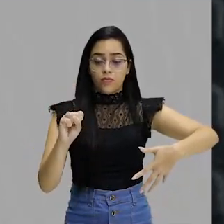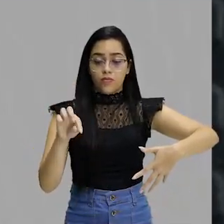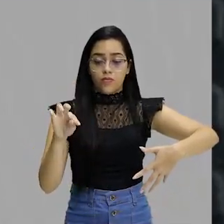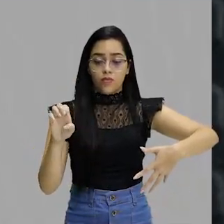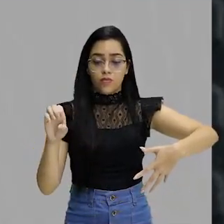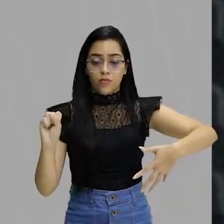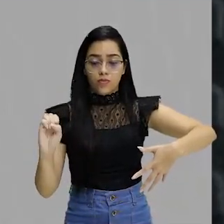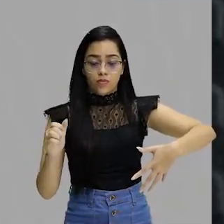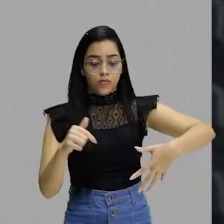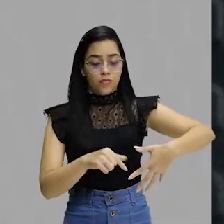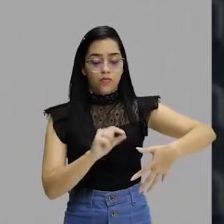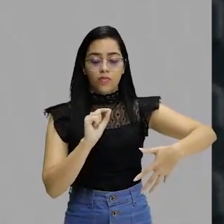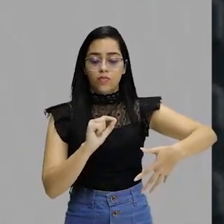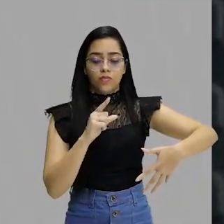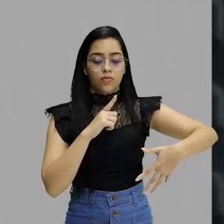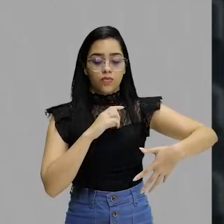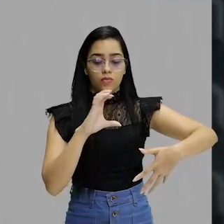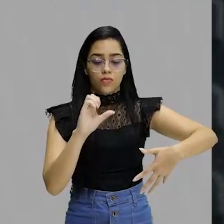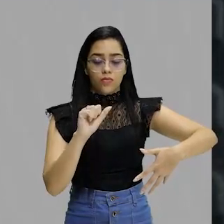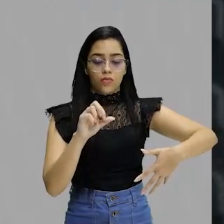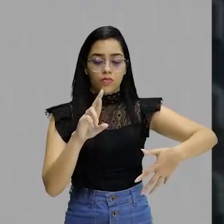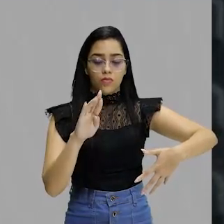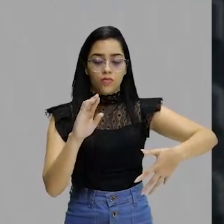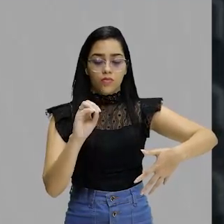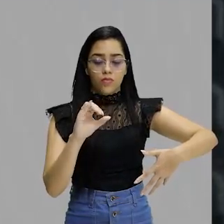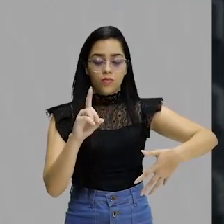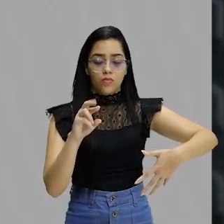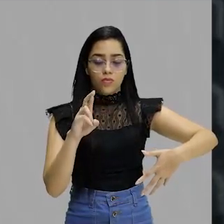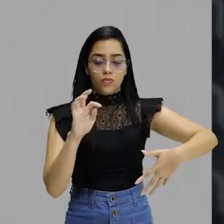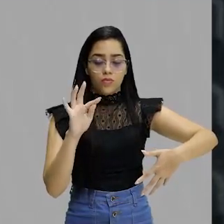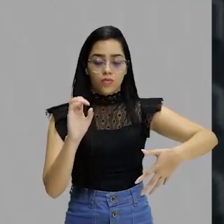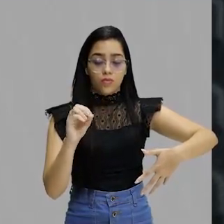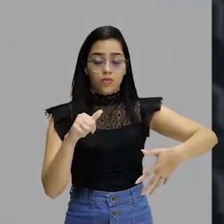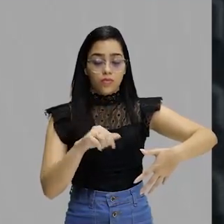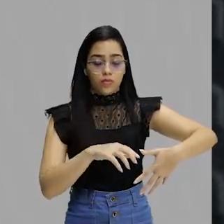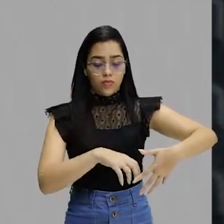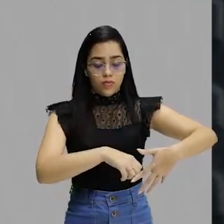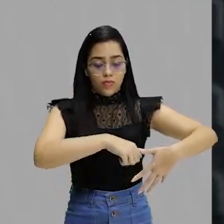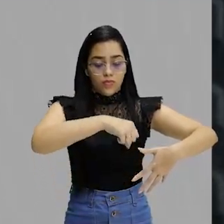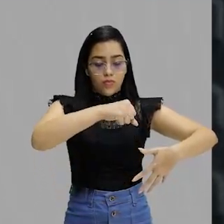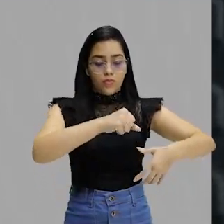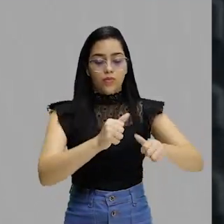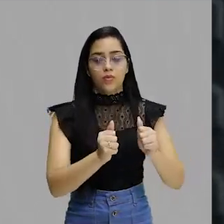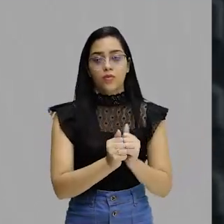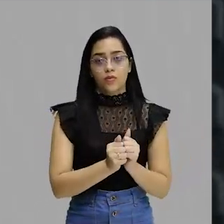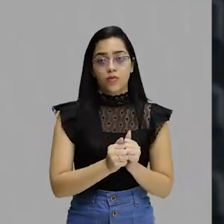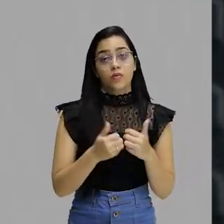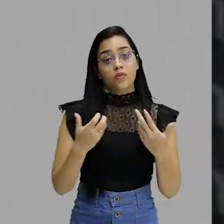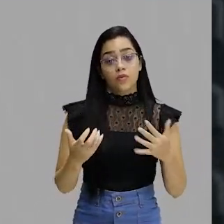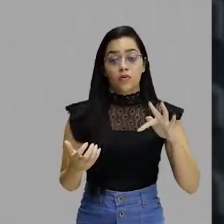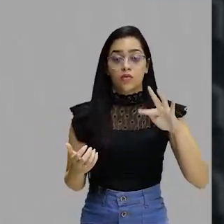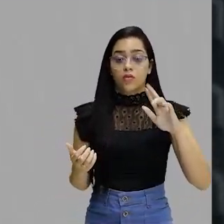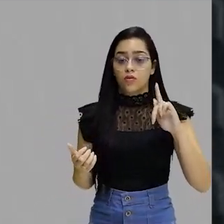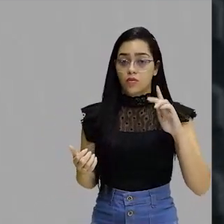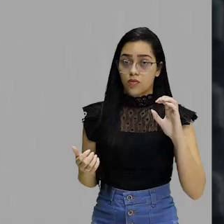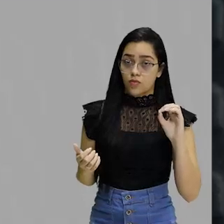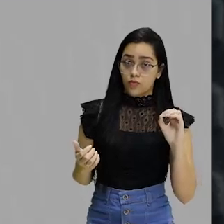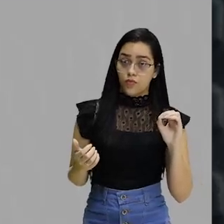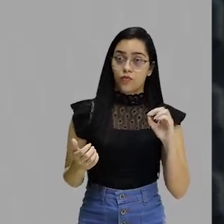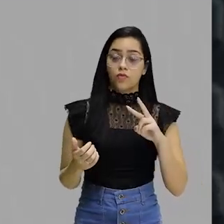para o fungo o carboidrato que ela produziu durante a fotossíntese. Ou seja, o fungo ele